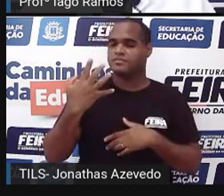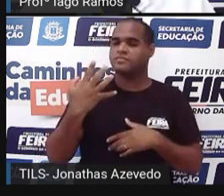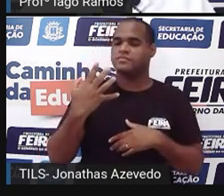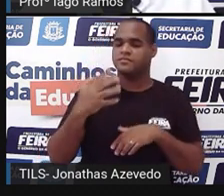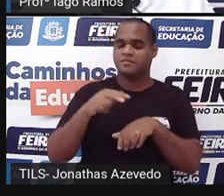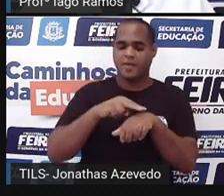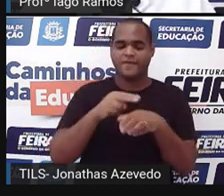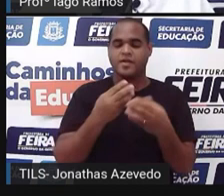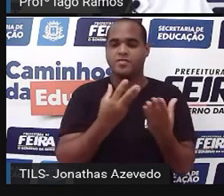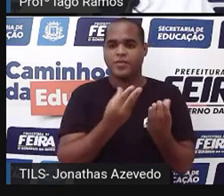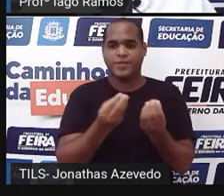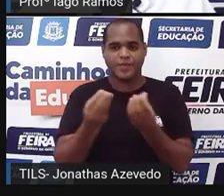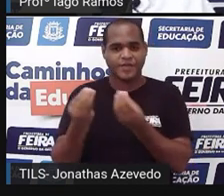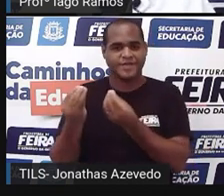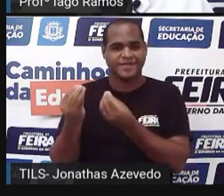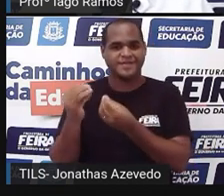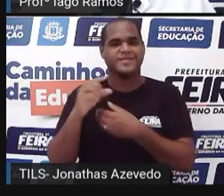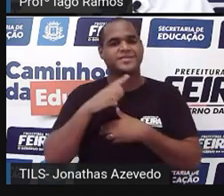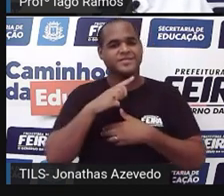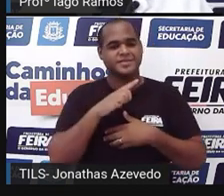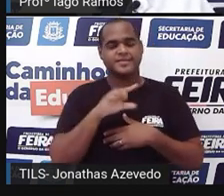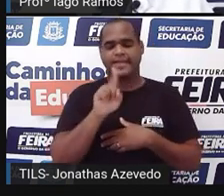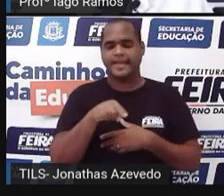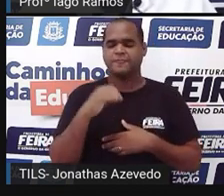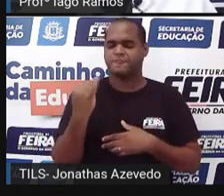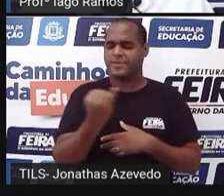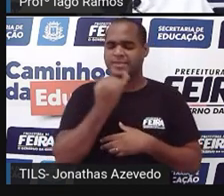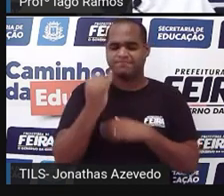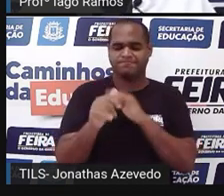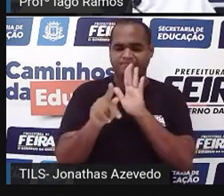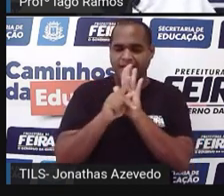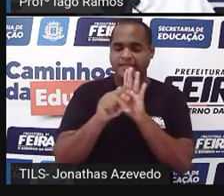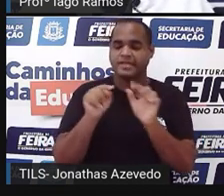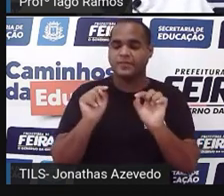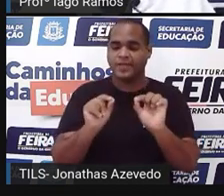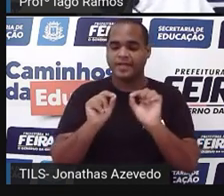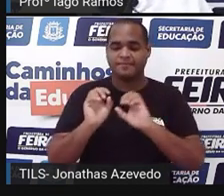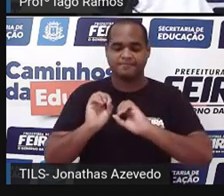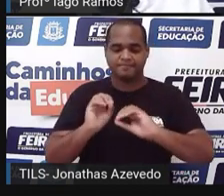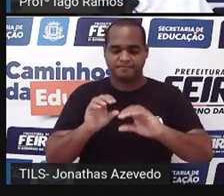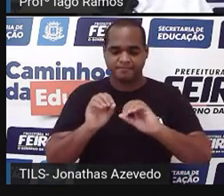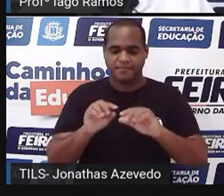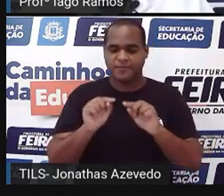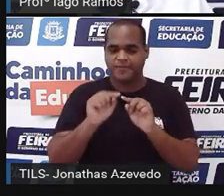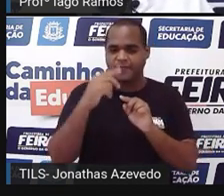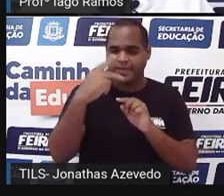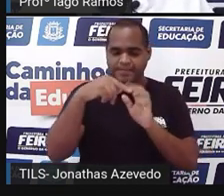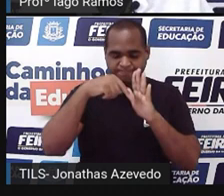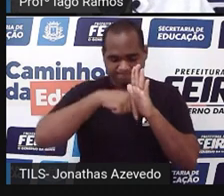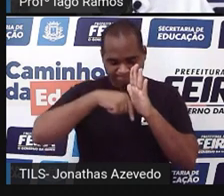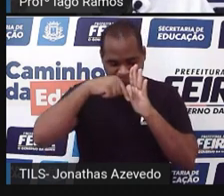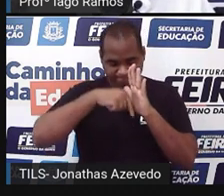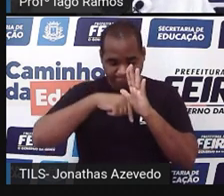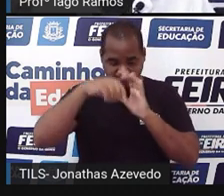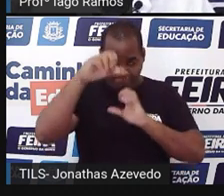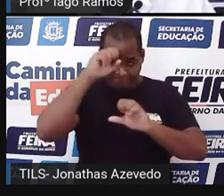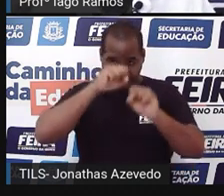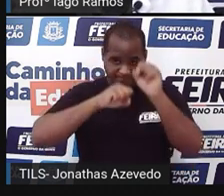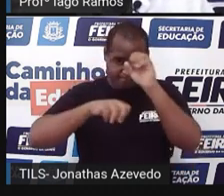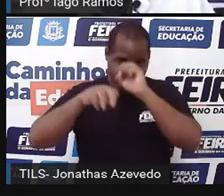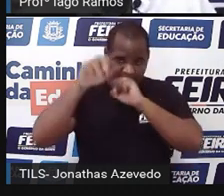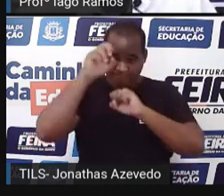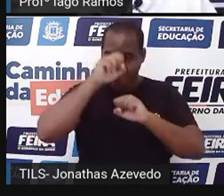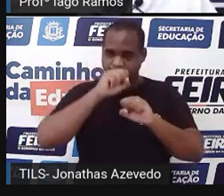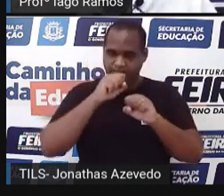4 em verde para bastante essa é uma parte da aula que a gente chama de auto-avaliação é